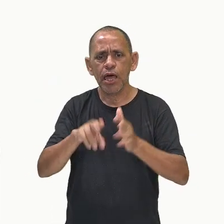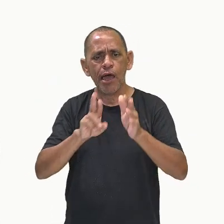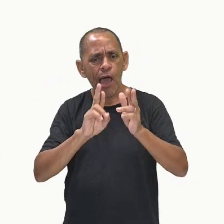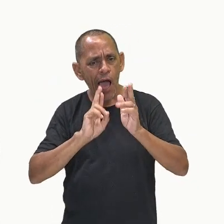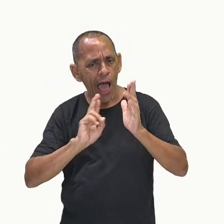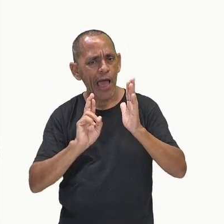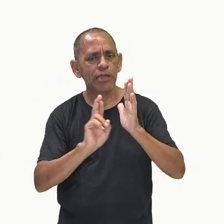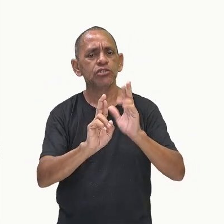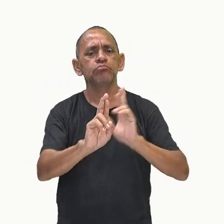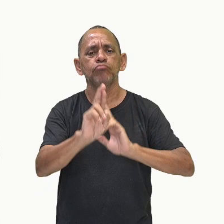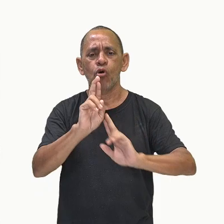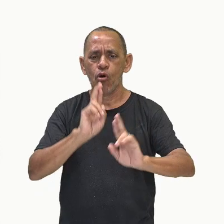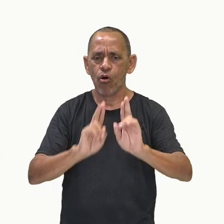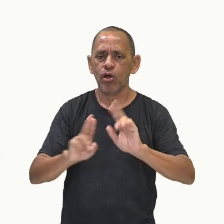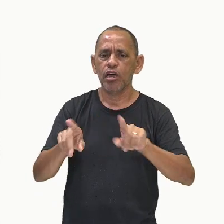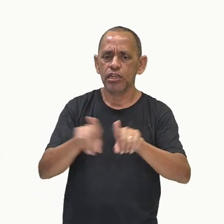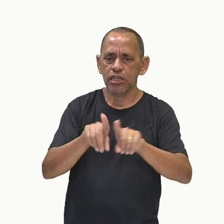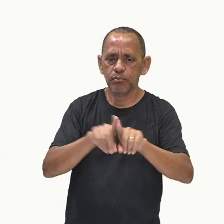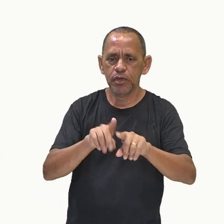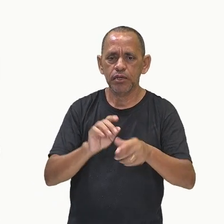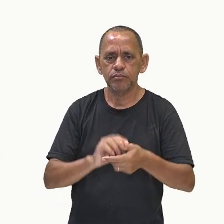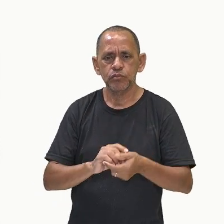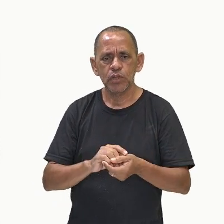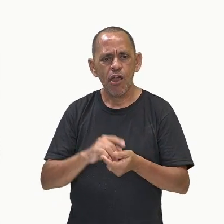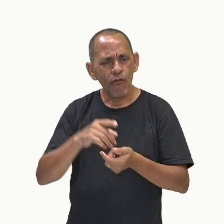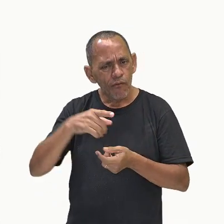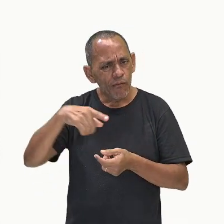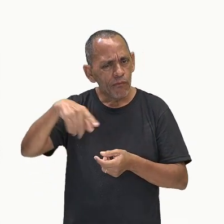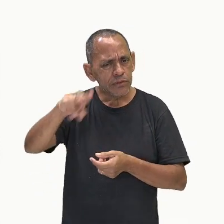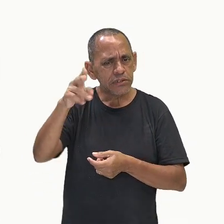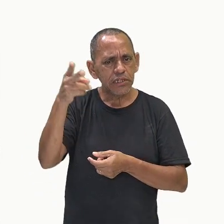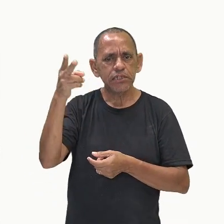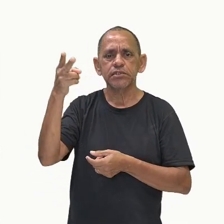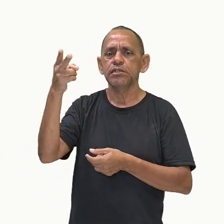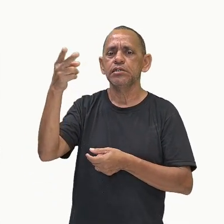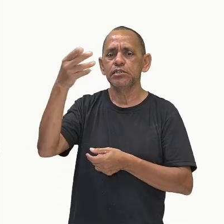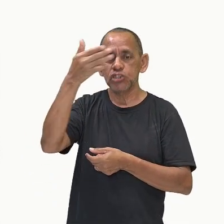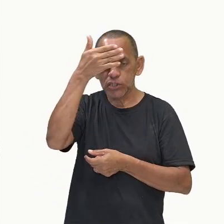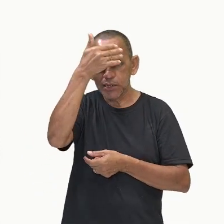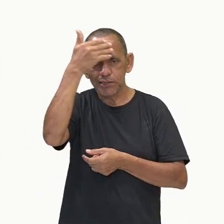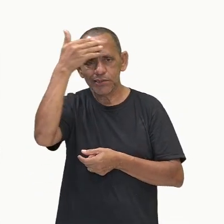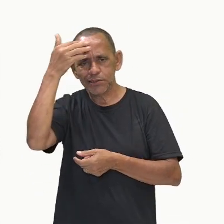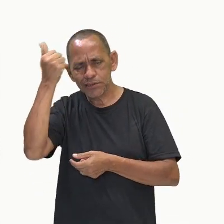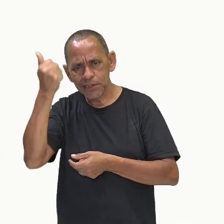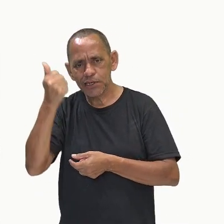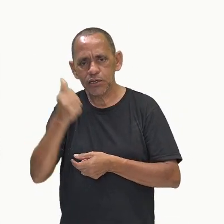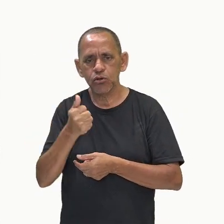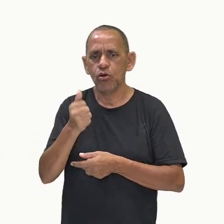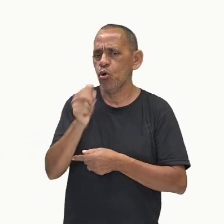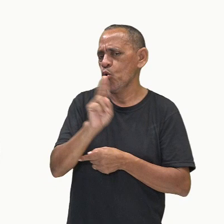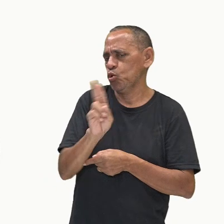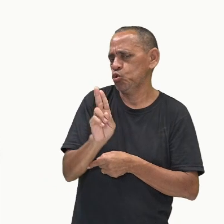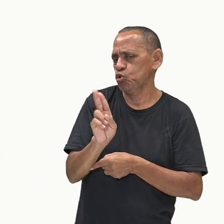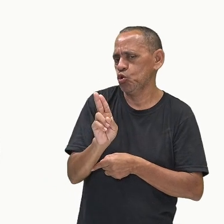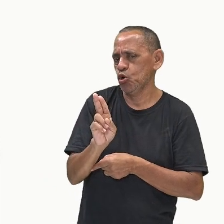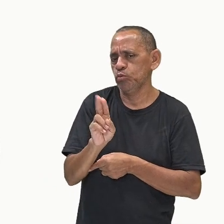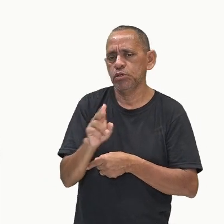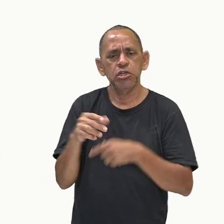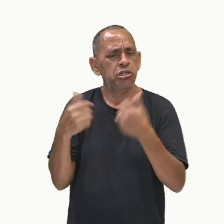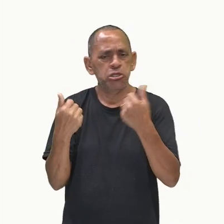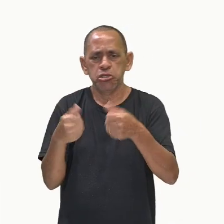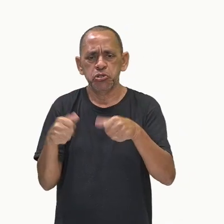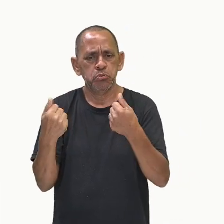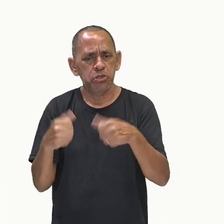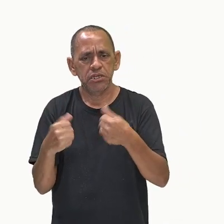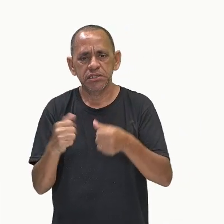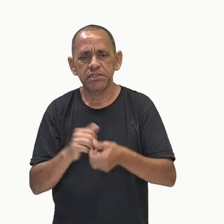para quem não está lembrado dessas nomenclaturas aqui, ó, não precisa se desesperar.